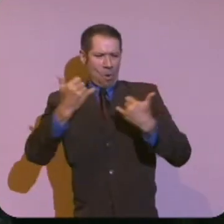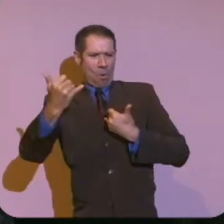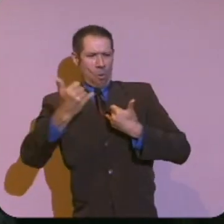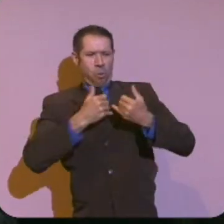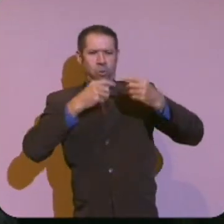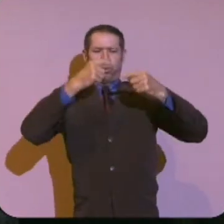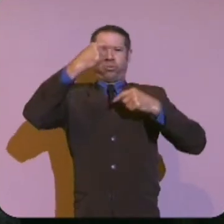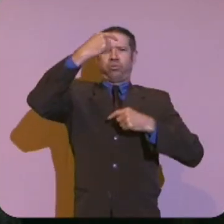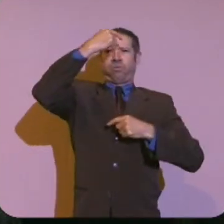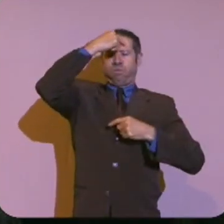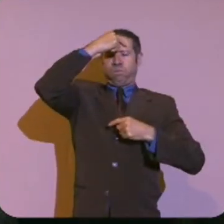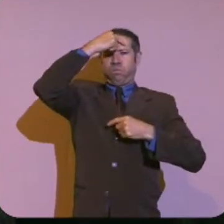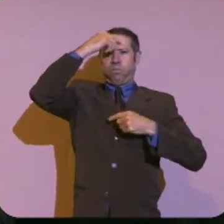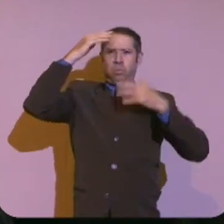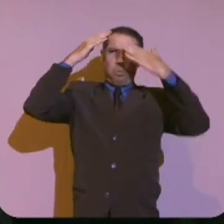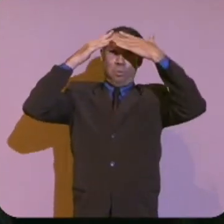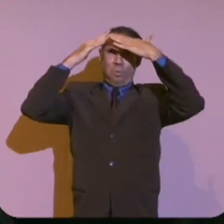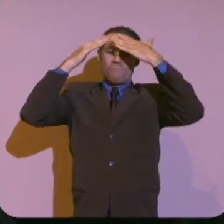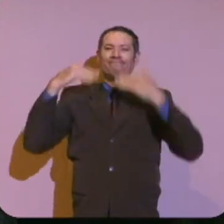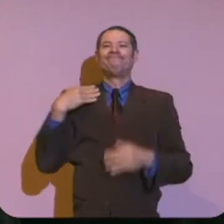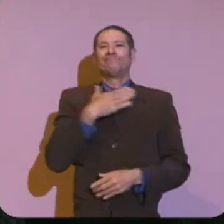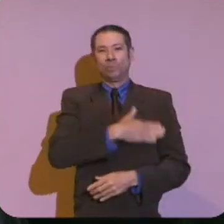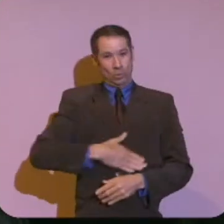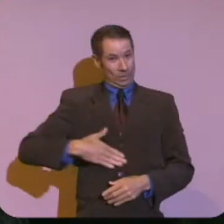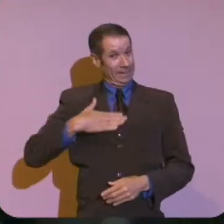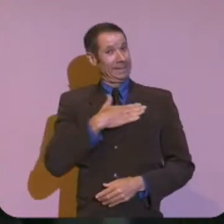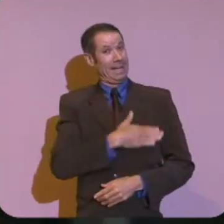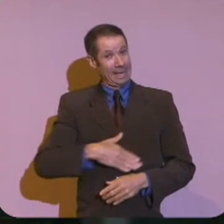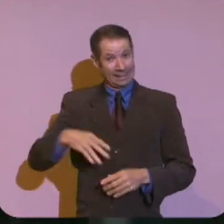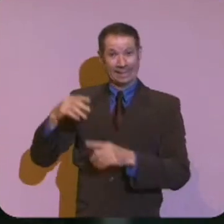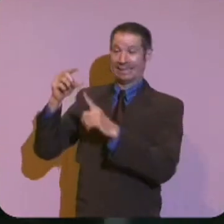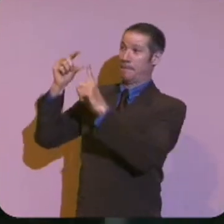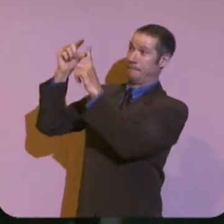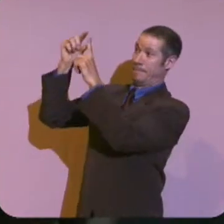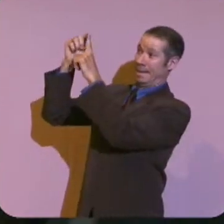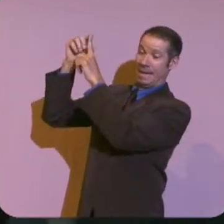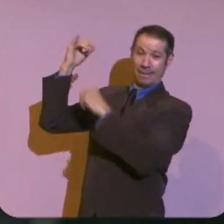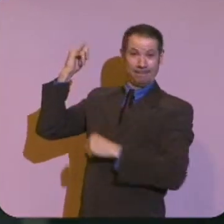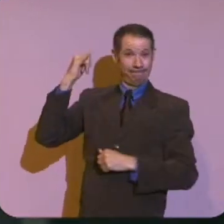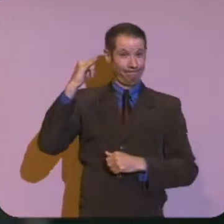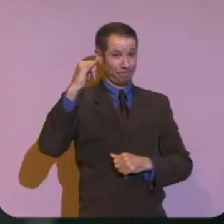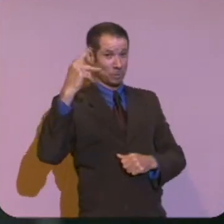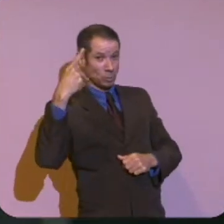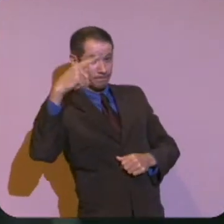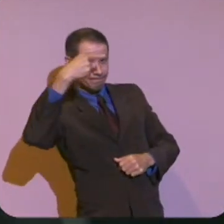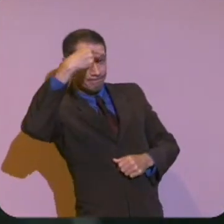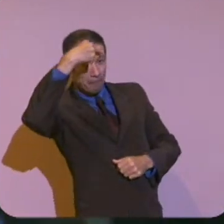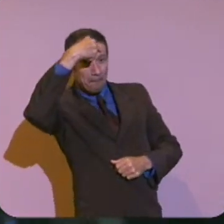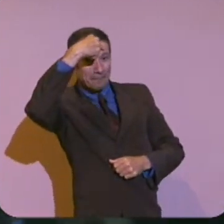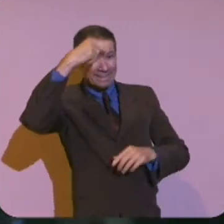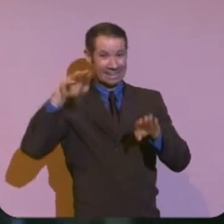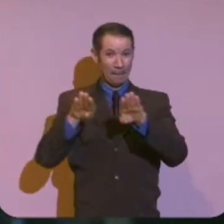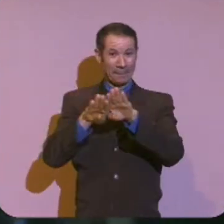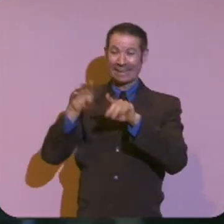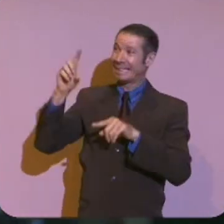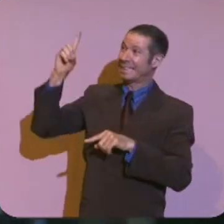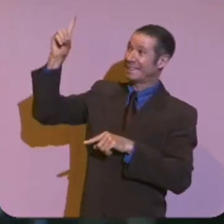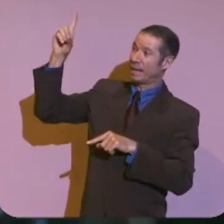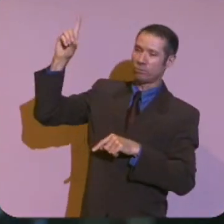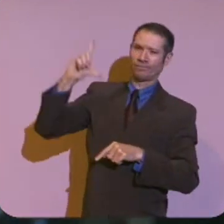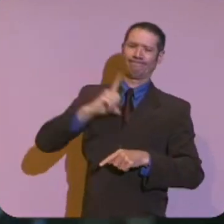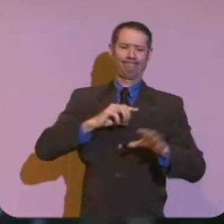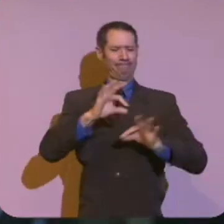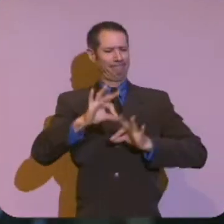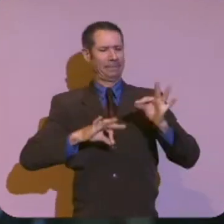dele. E eu gostaria muito que essas palavras ecoassem na sua mente. Deus tem um